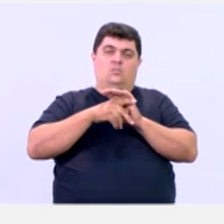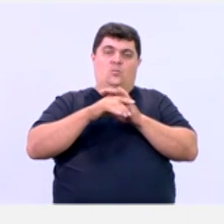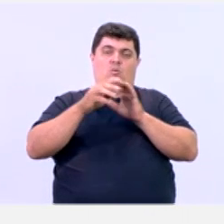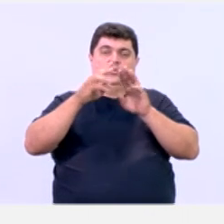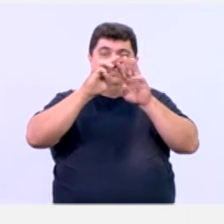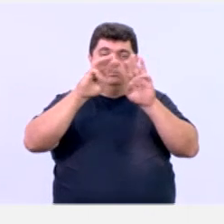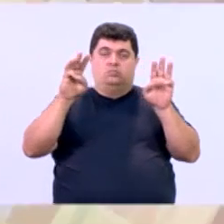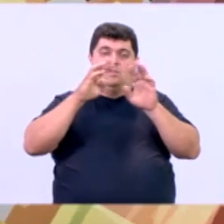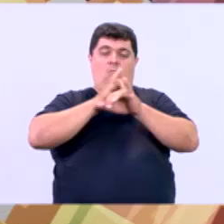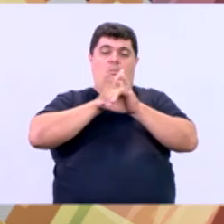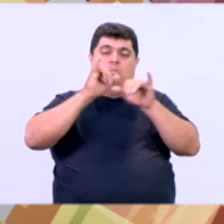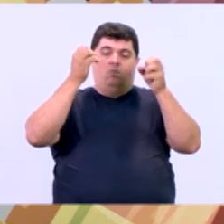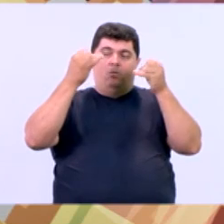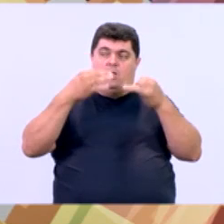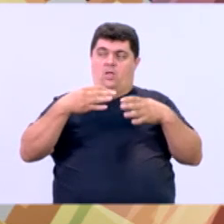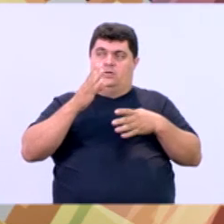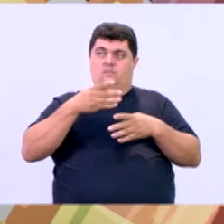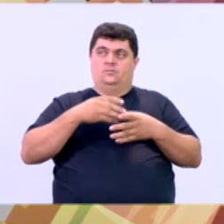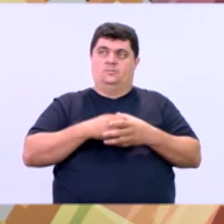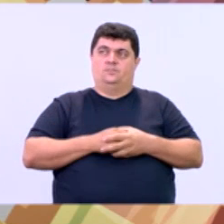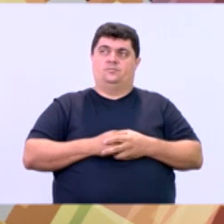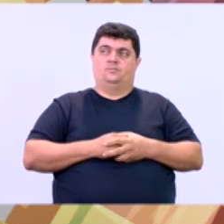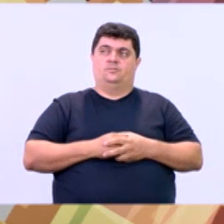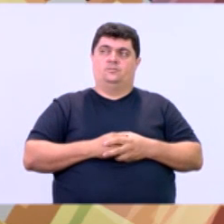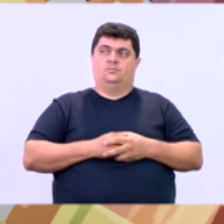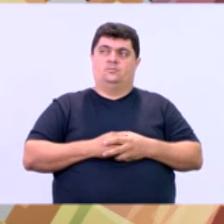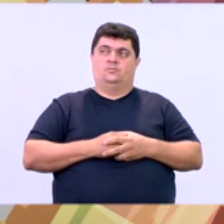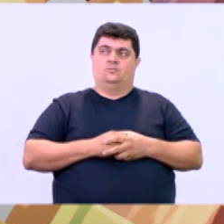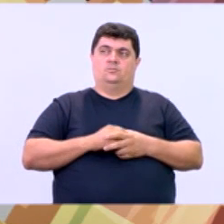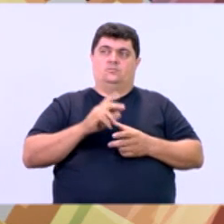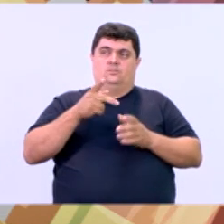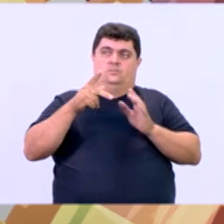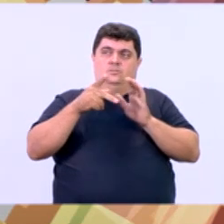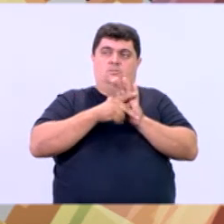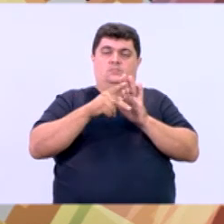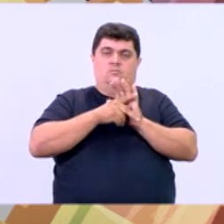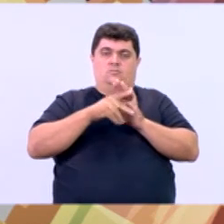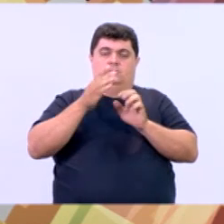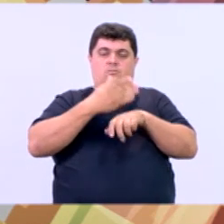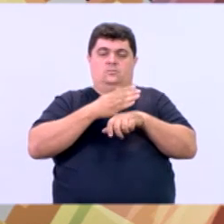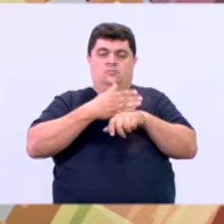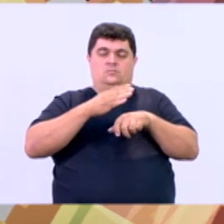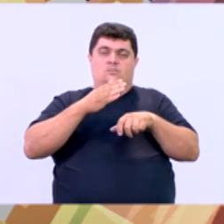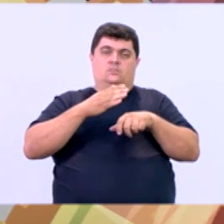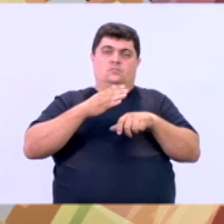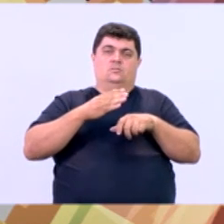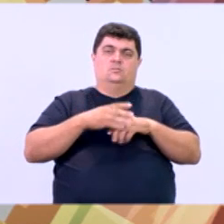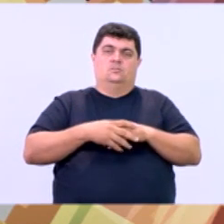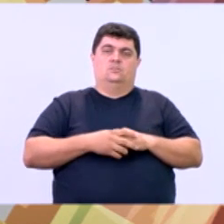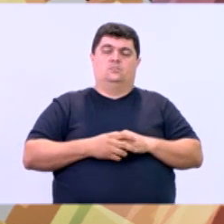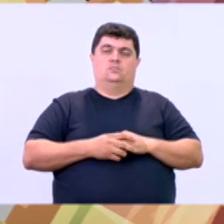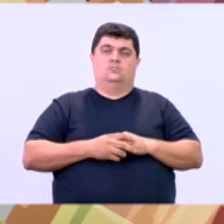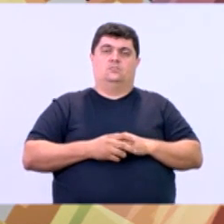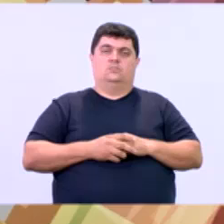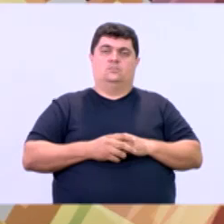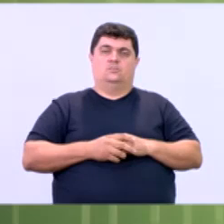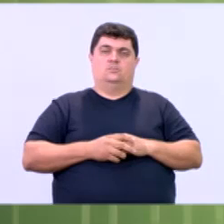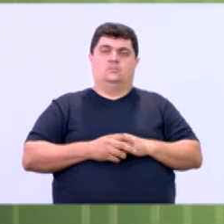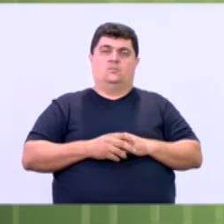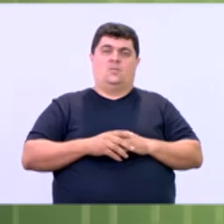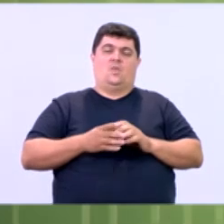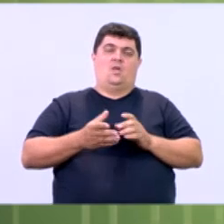página, tá? Então, é a nossa atividade prática dessa disciplina. Até então, vocês